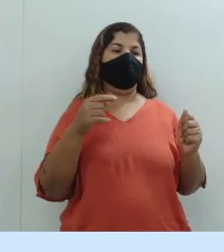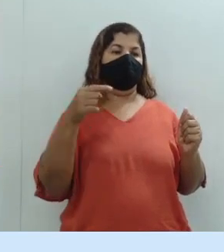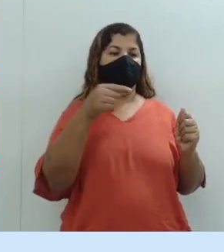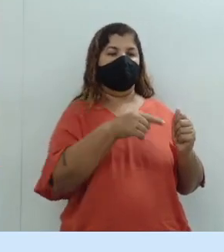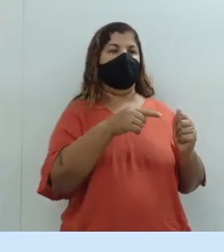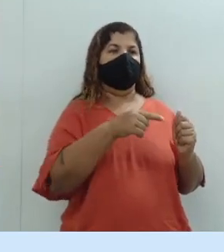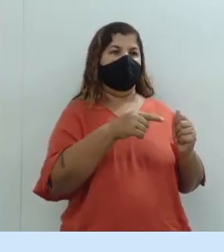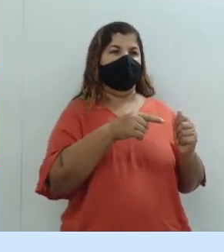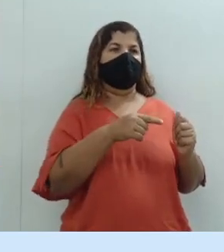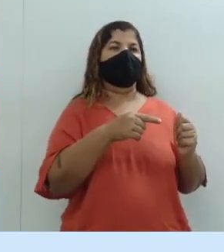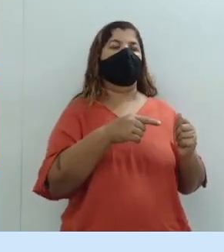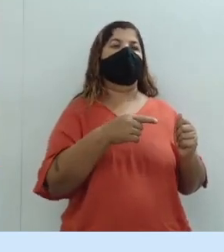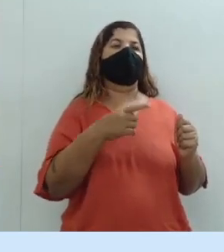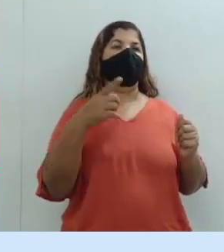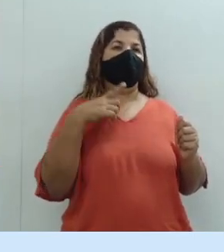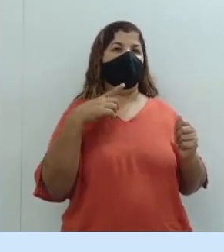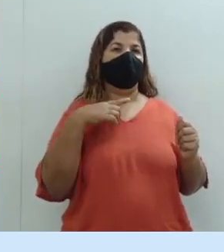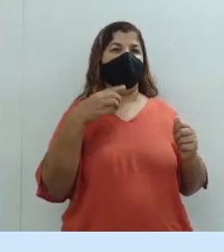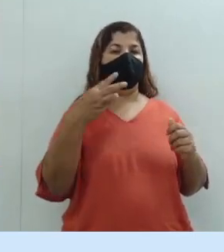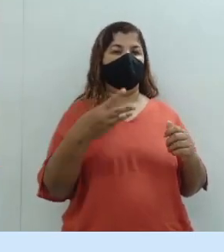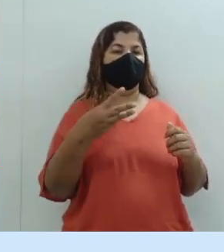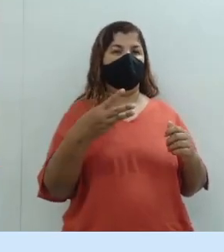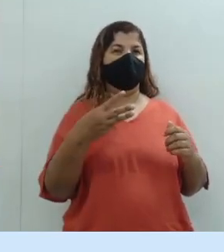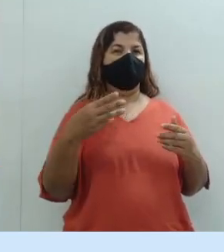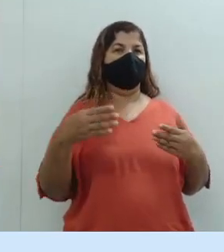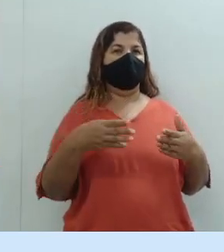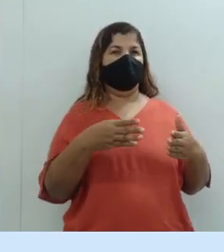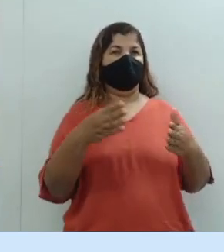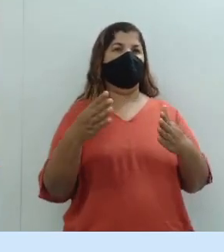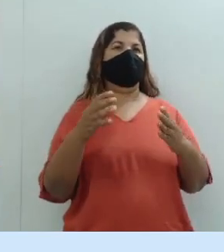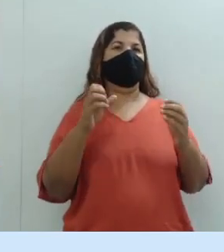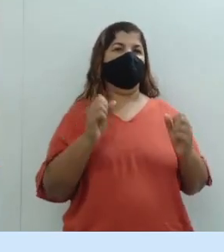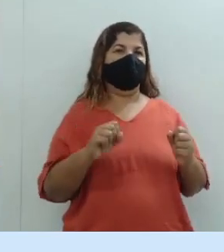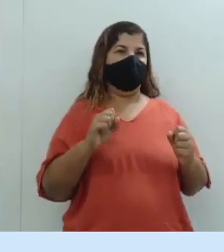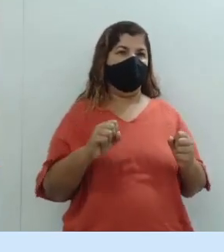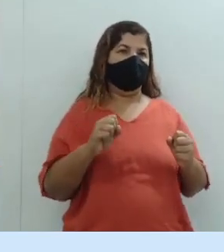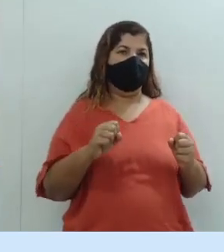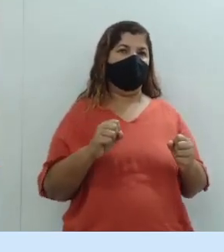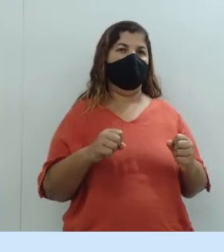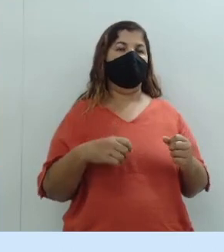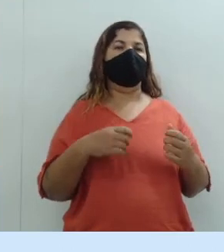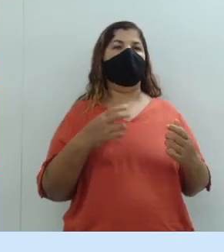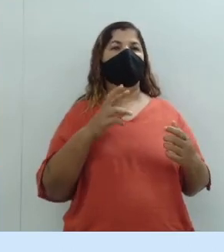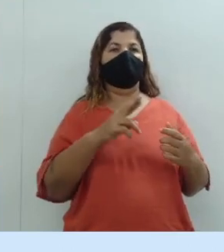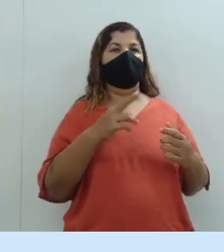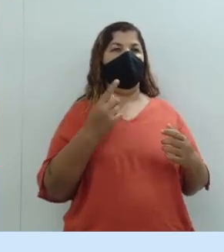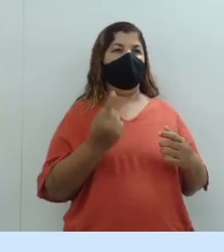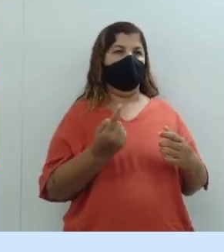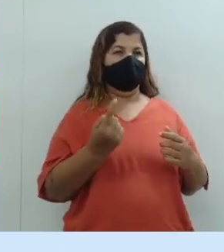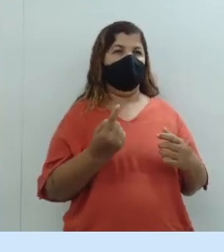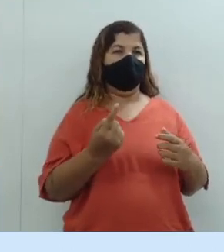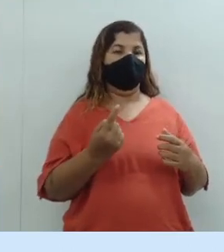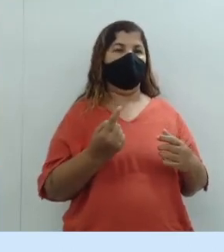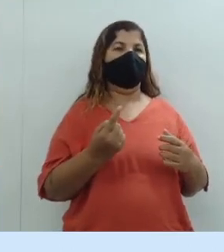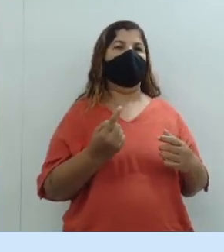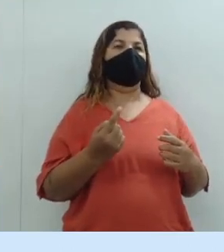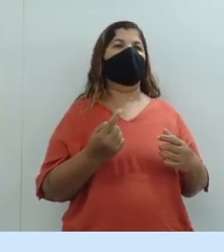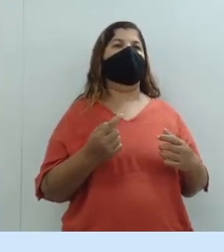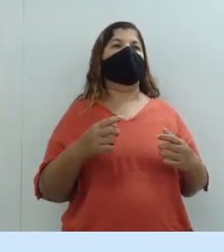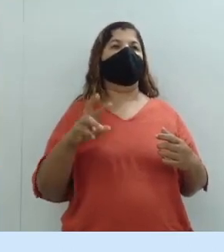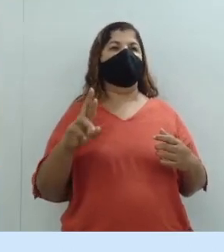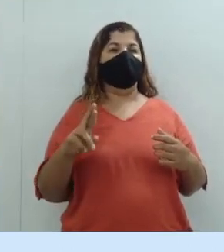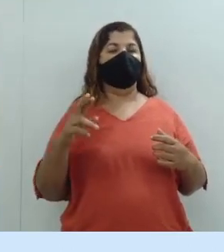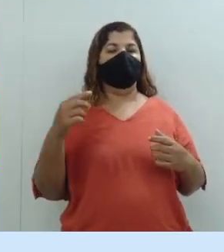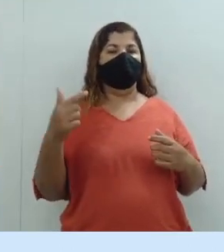naquela bifurcação, ela tem três caminhos possíveis. Ela pode seguir pelo caminho onde tem R1, pode seguir pelo caminho onde tem